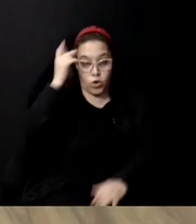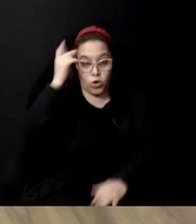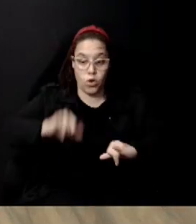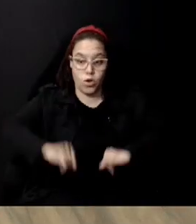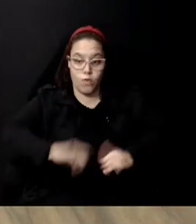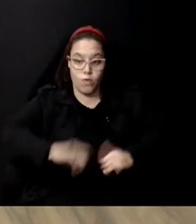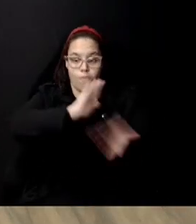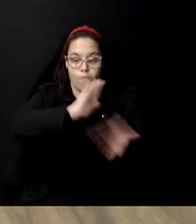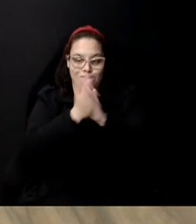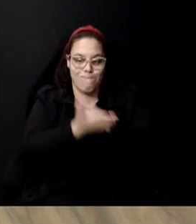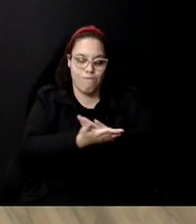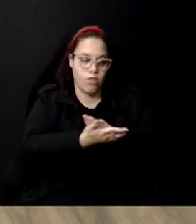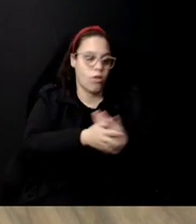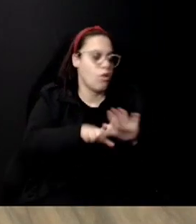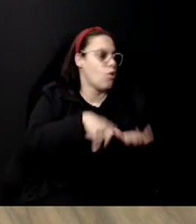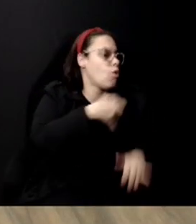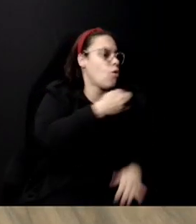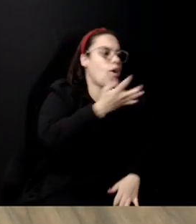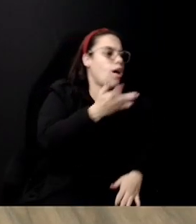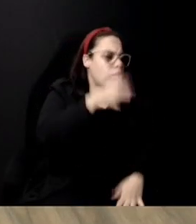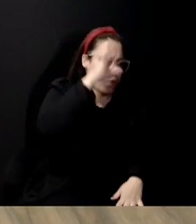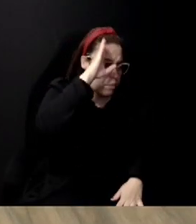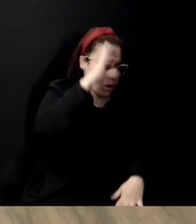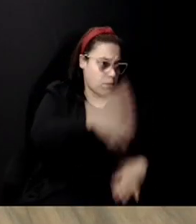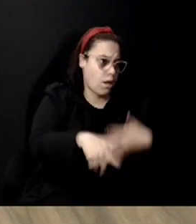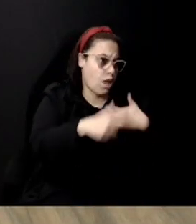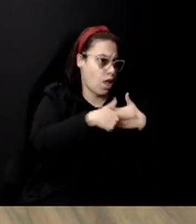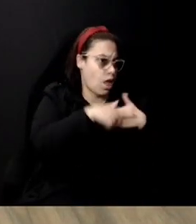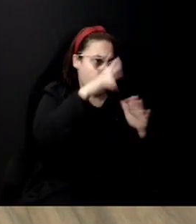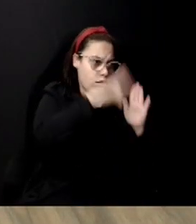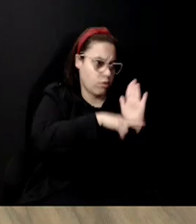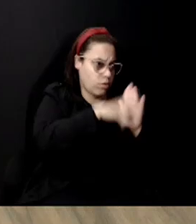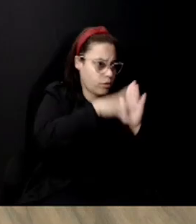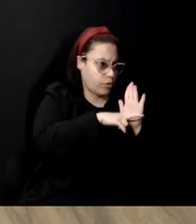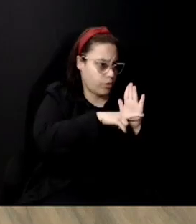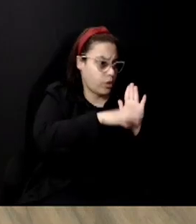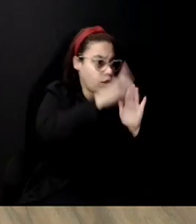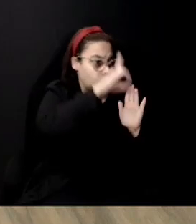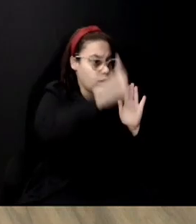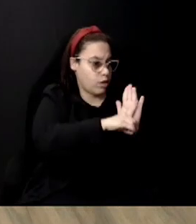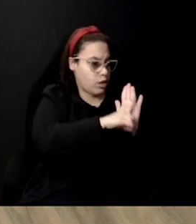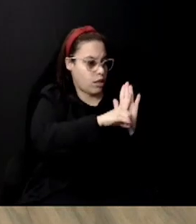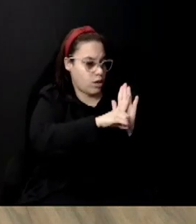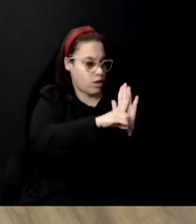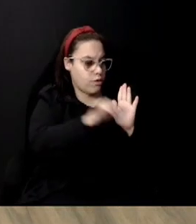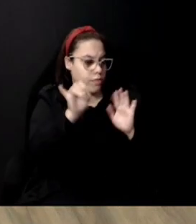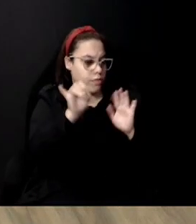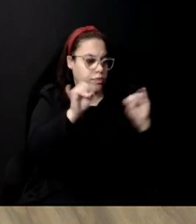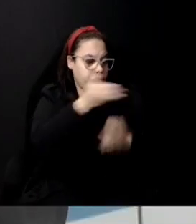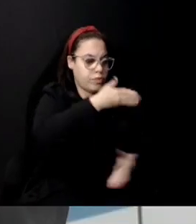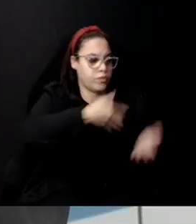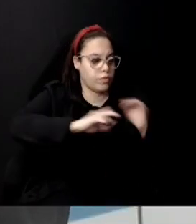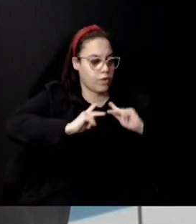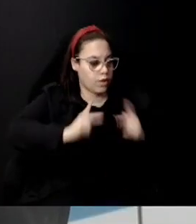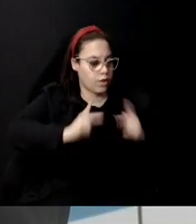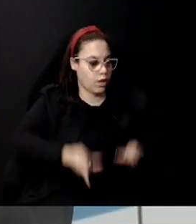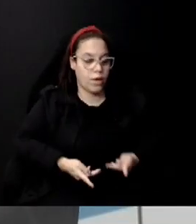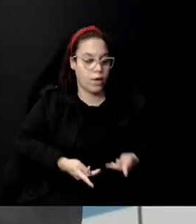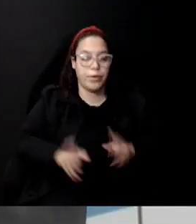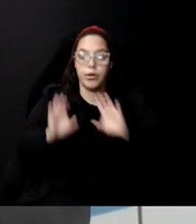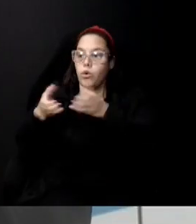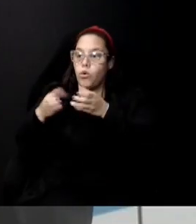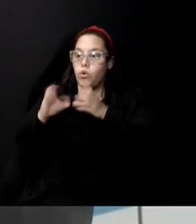principais tratados que regem esse direito internacional humanitário? São as convenções de